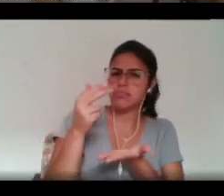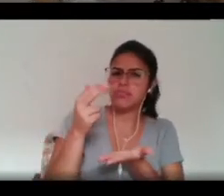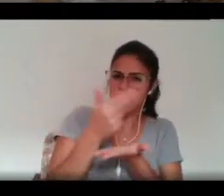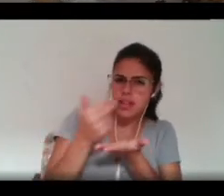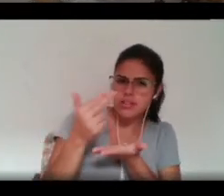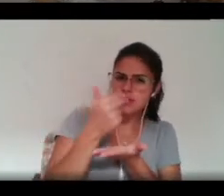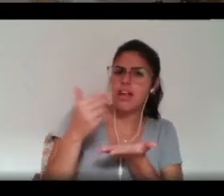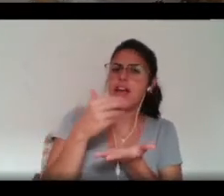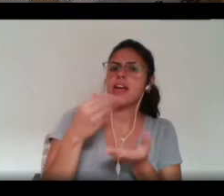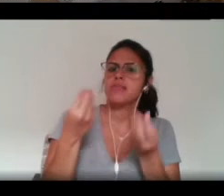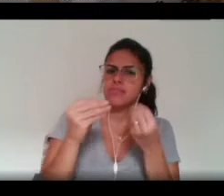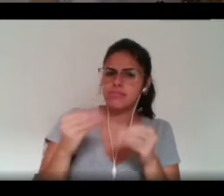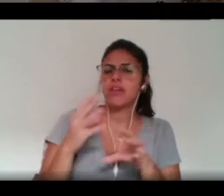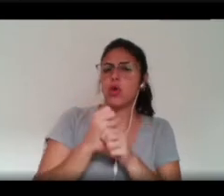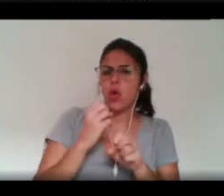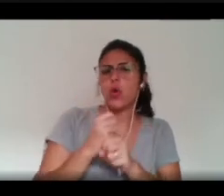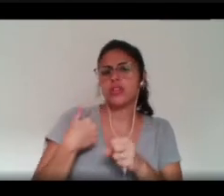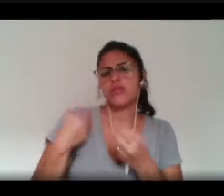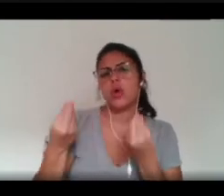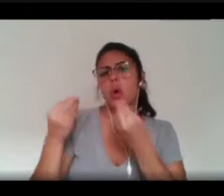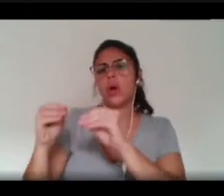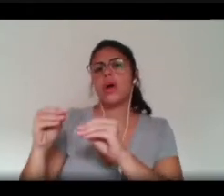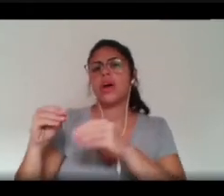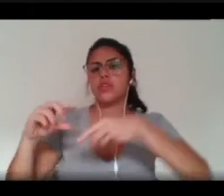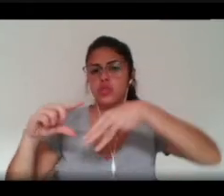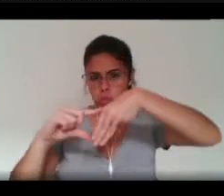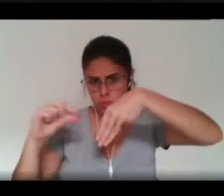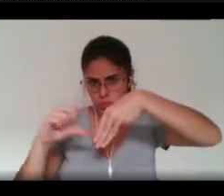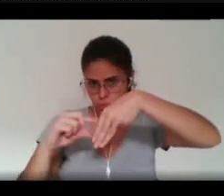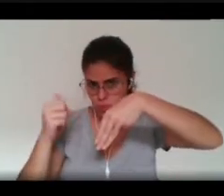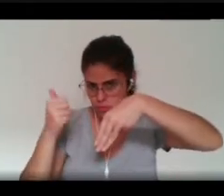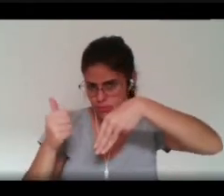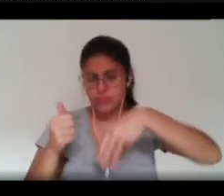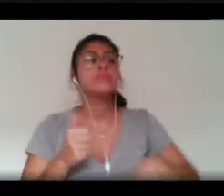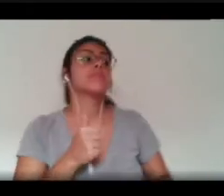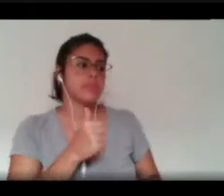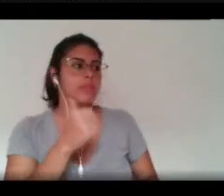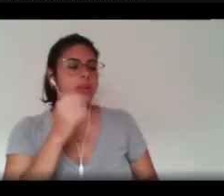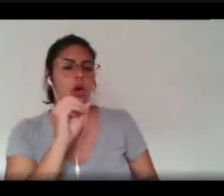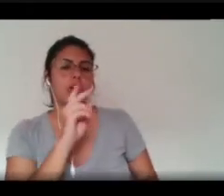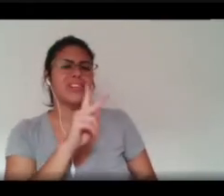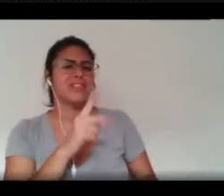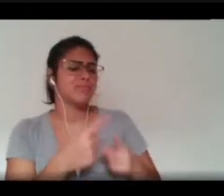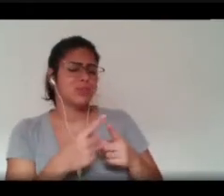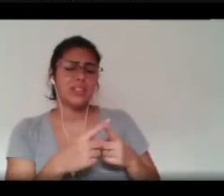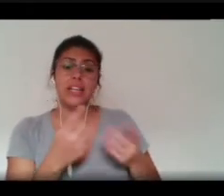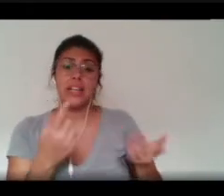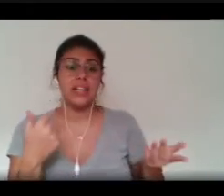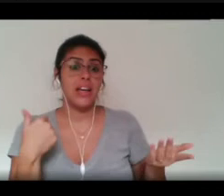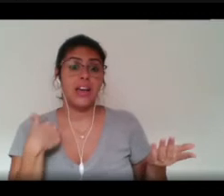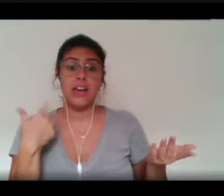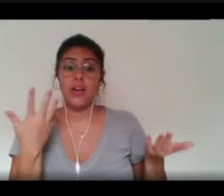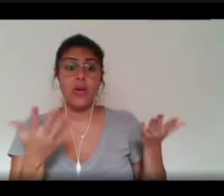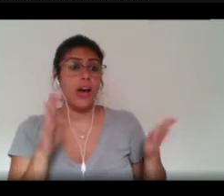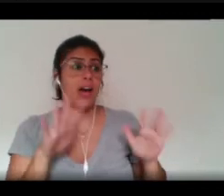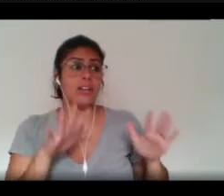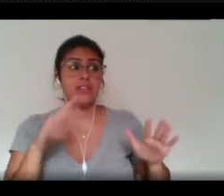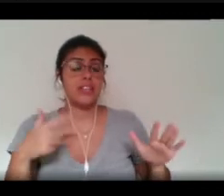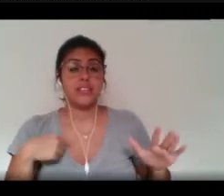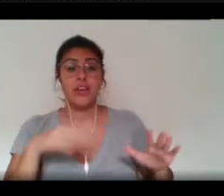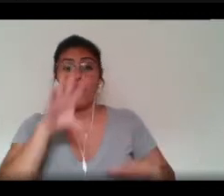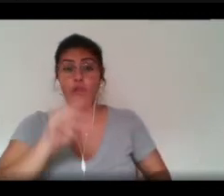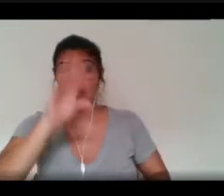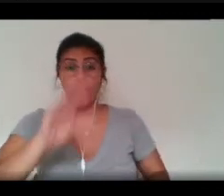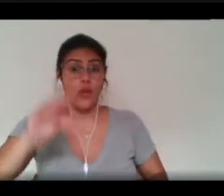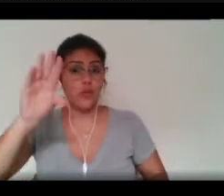eu vou deixar no Moodle. Uhum. Tudo bem, professor. Porque eu fico tirando foto,